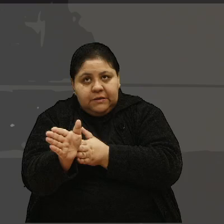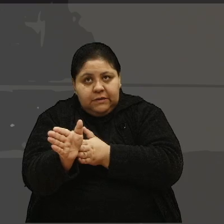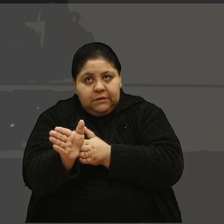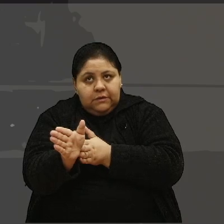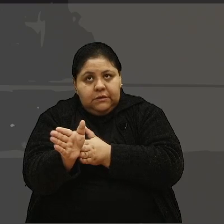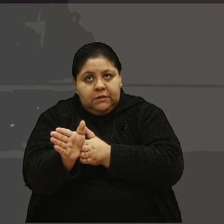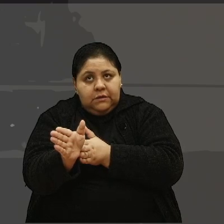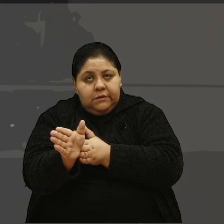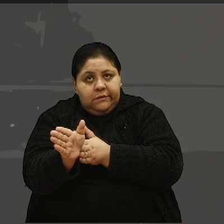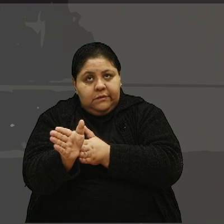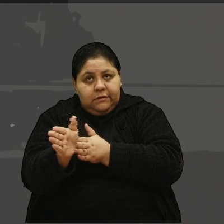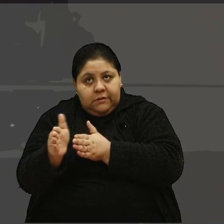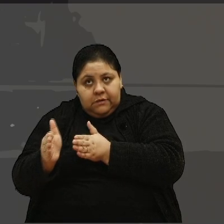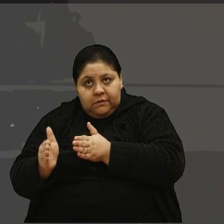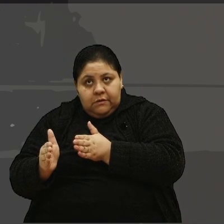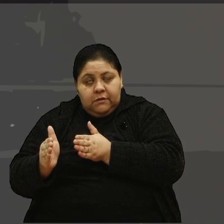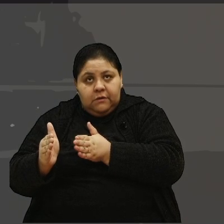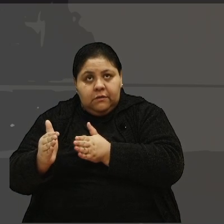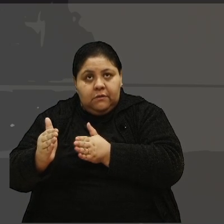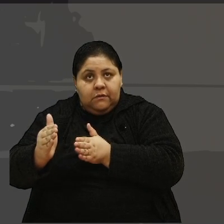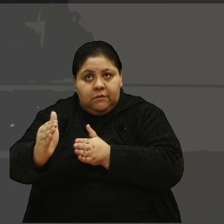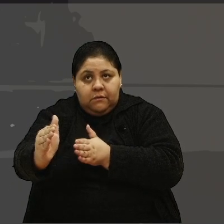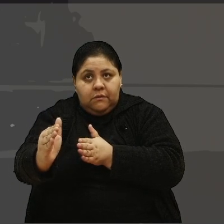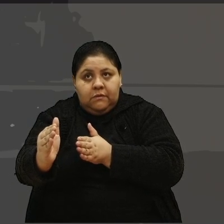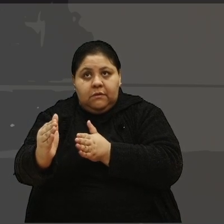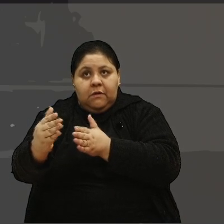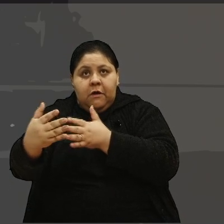seguir à frente pela perimetral sul